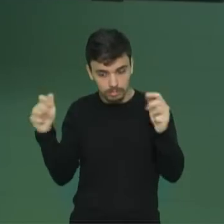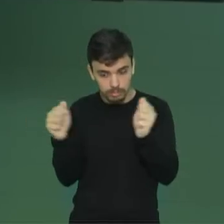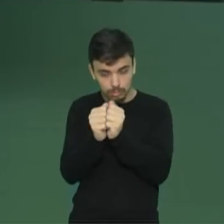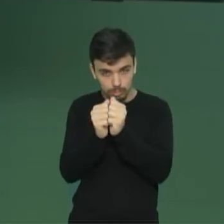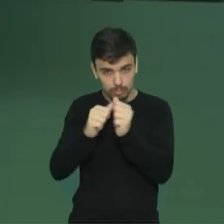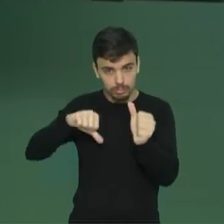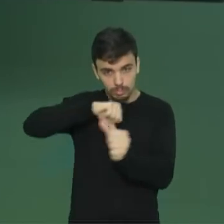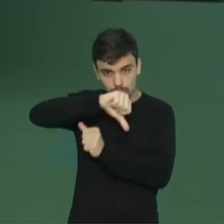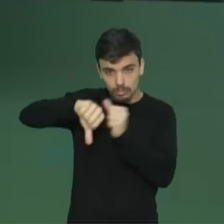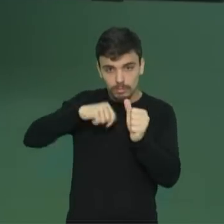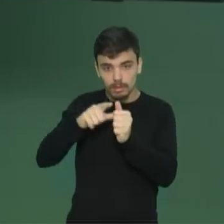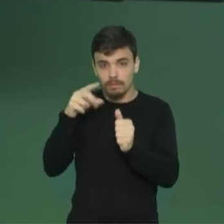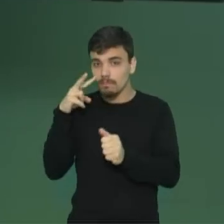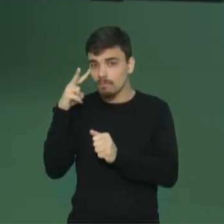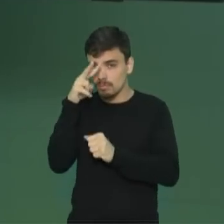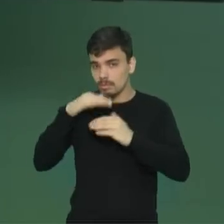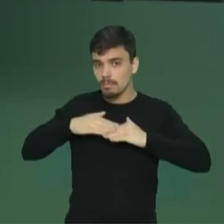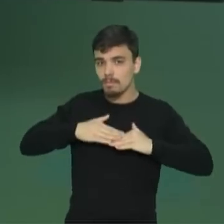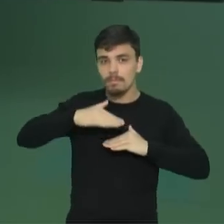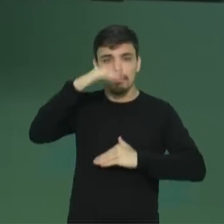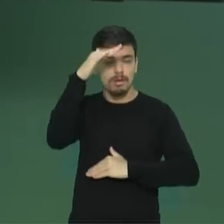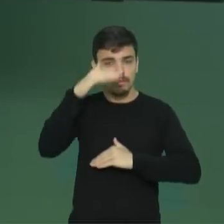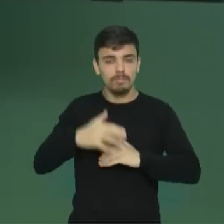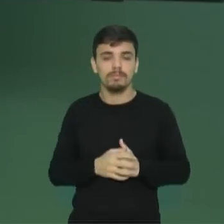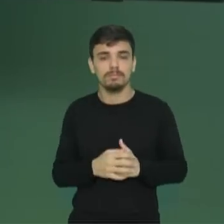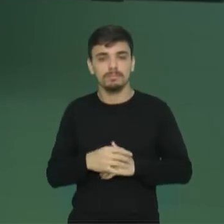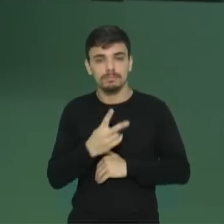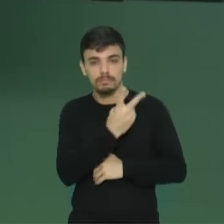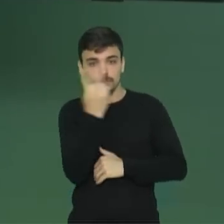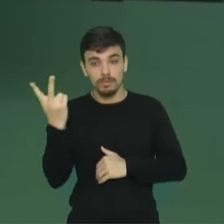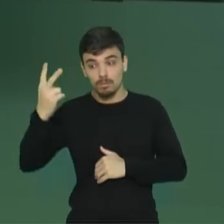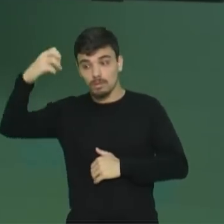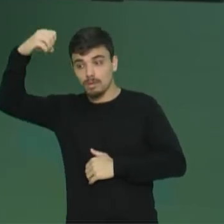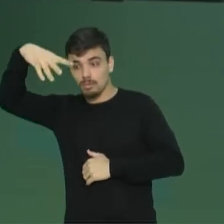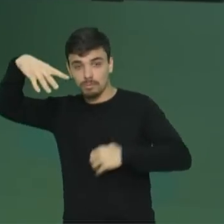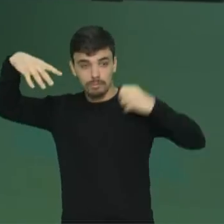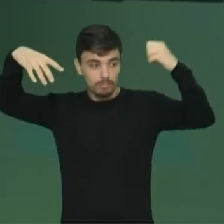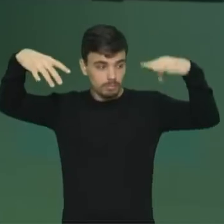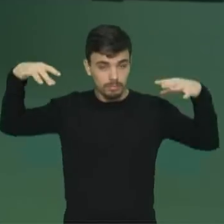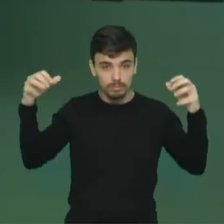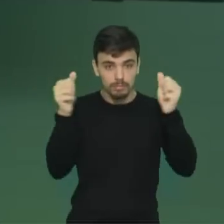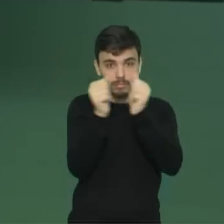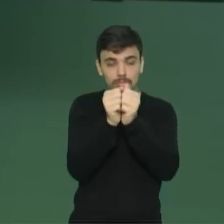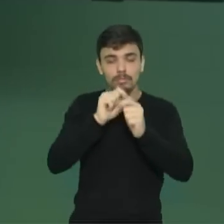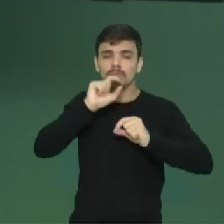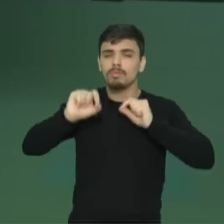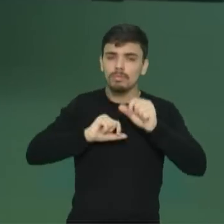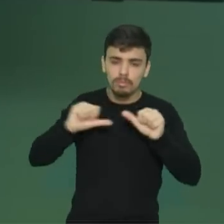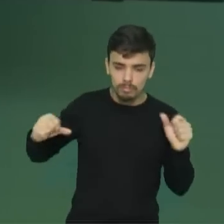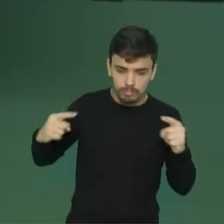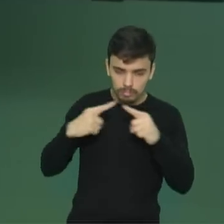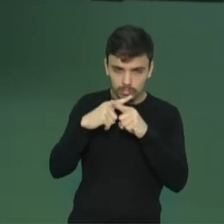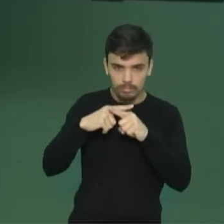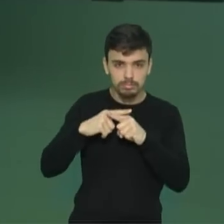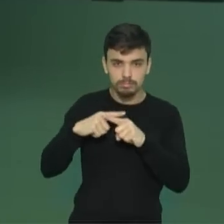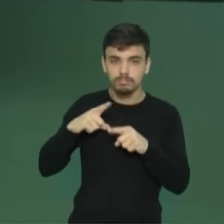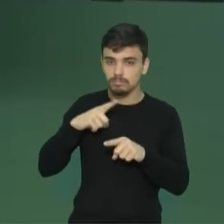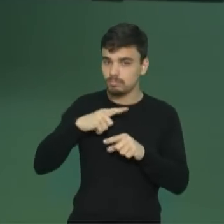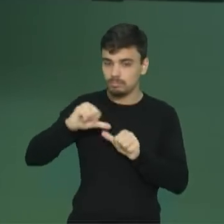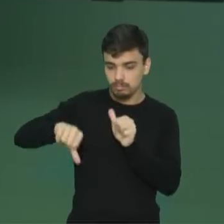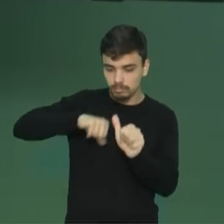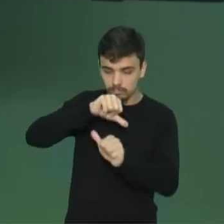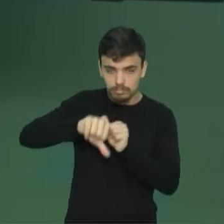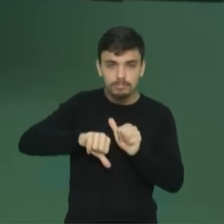juntos vão ganhar força. Duas luzes juntas, quando elas se cruzam, elas sofrem